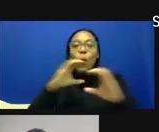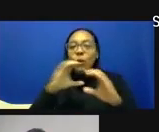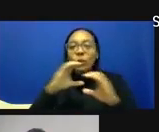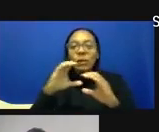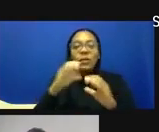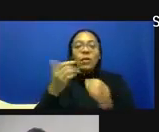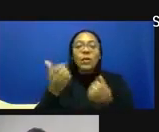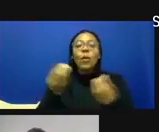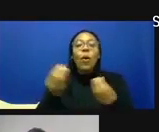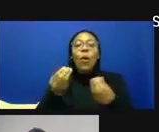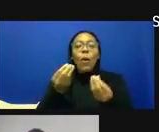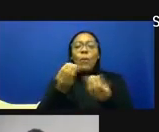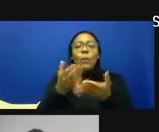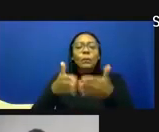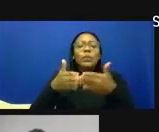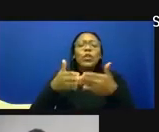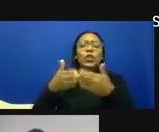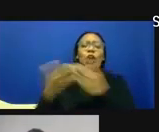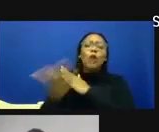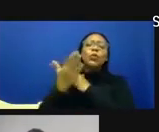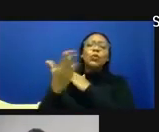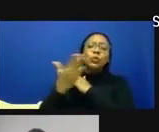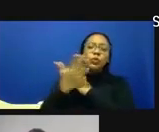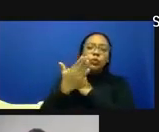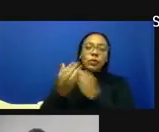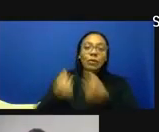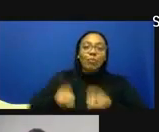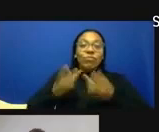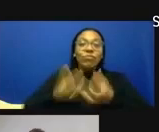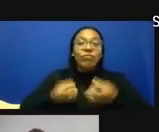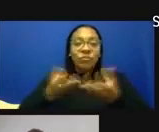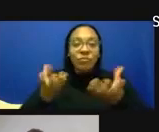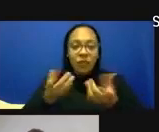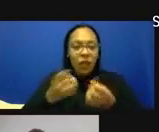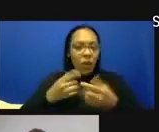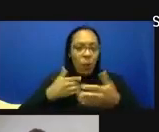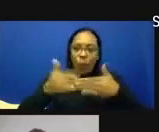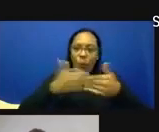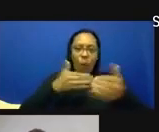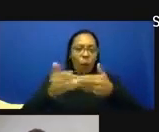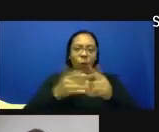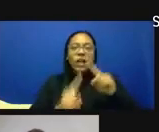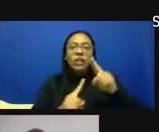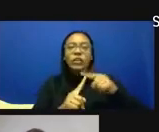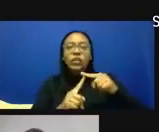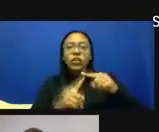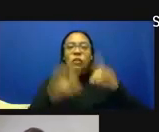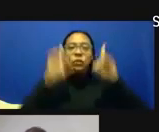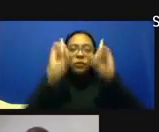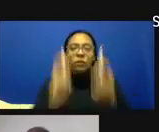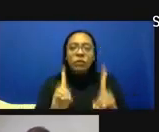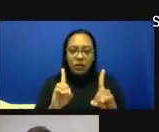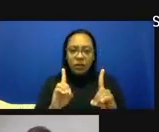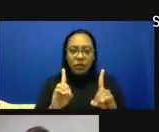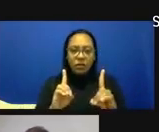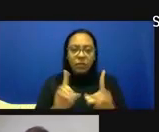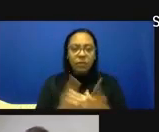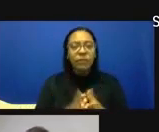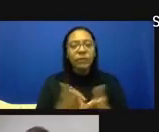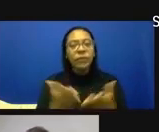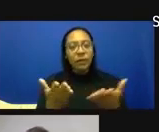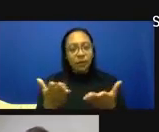tem como pedir ajuda, não tem como manifestar aquilo. Então, acho que a gente precisa falar sobre isso um pouquinho. Vou passar a palavra